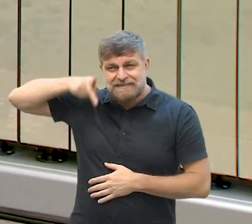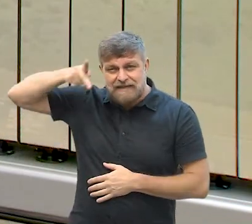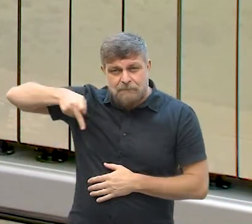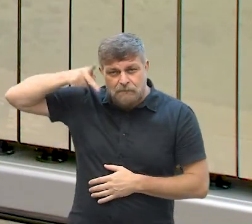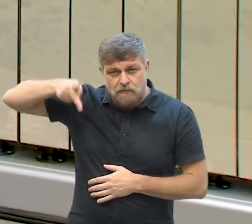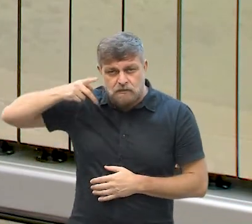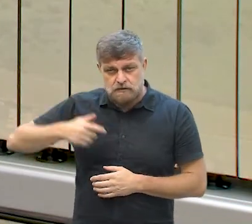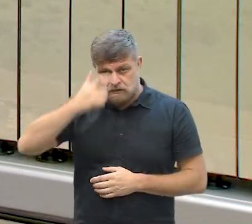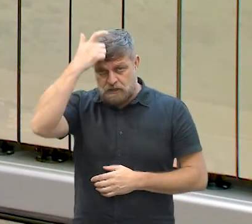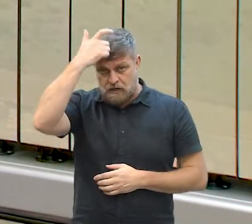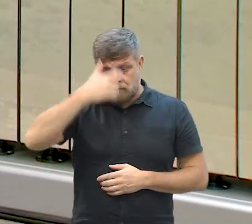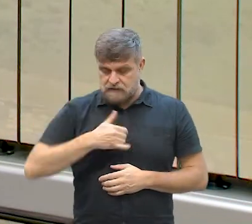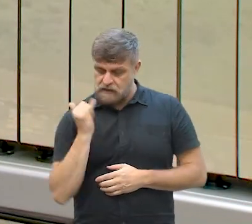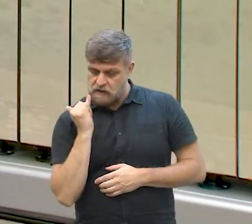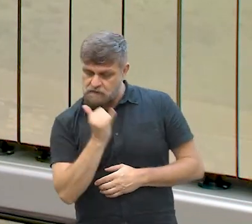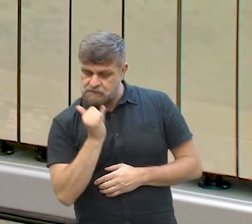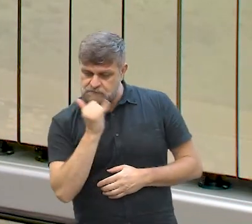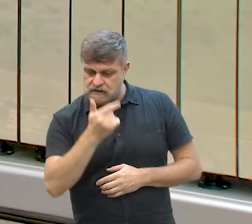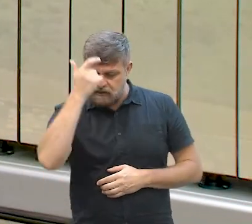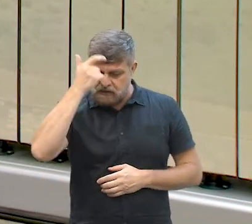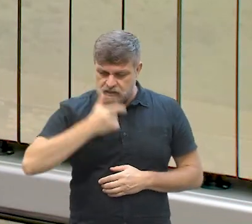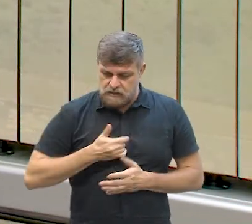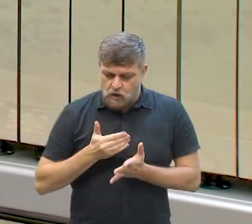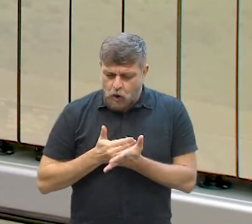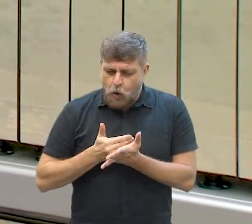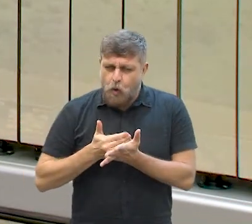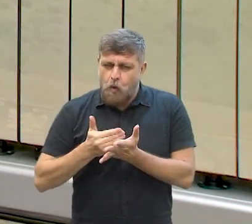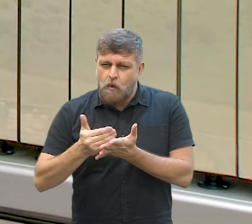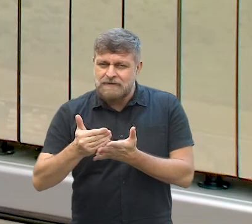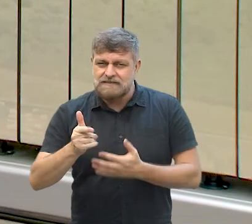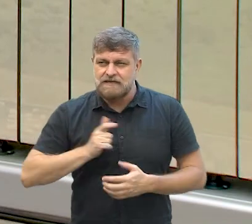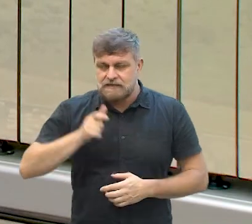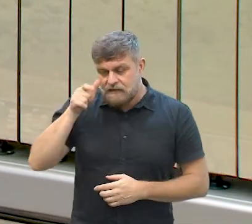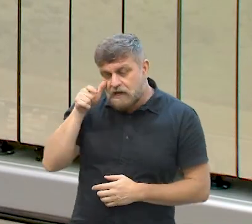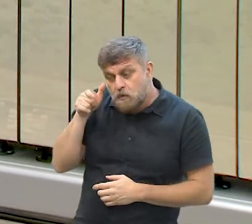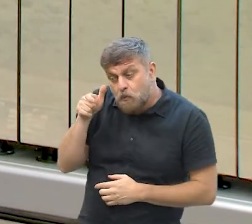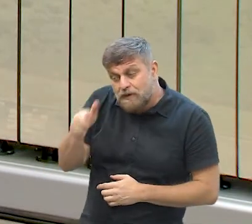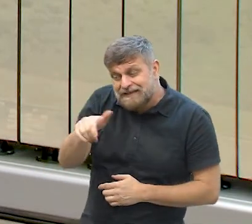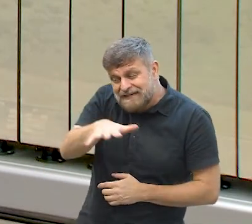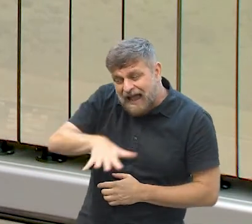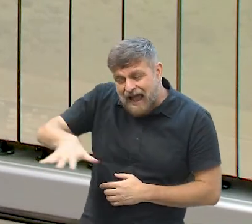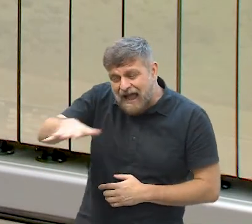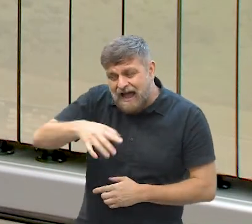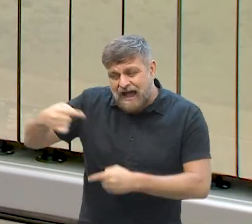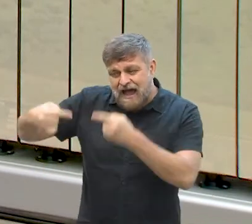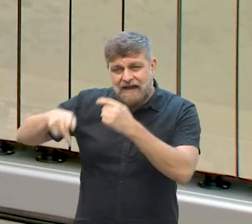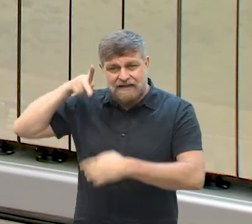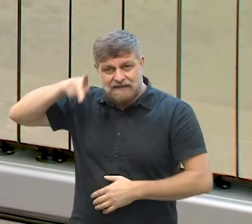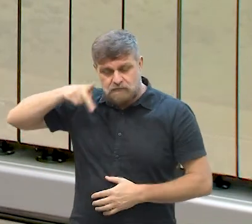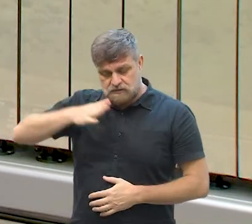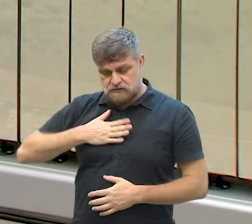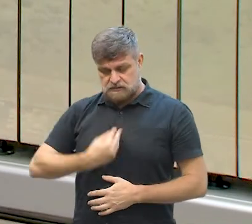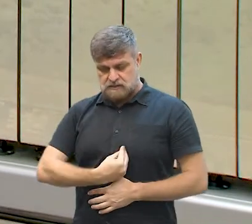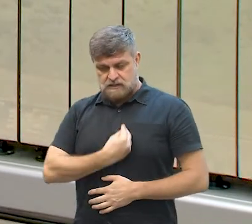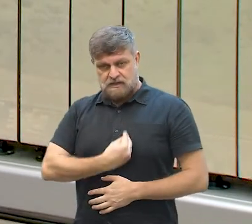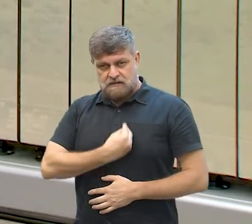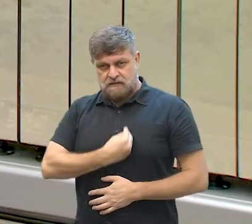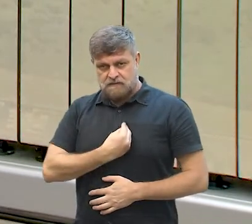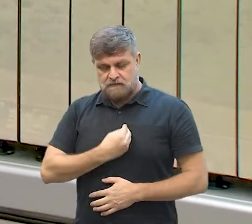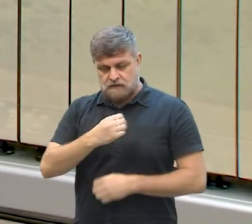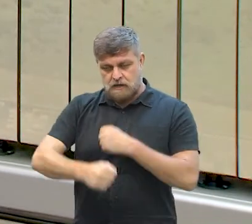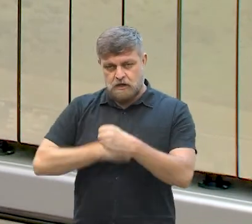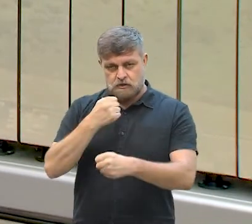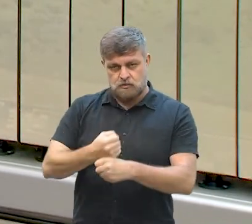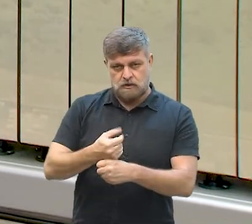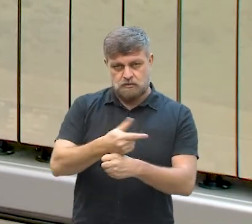tínhamos. Mas a política em si, para que eu fale, eu comecei a desenvolver essa questão mais na